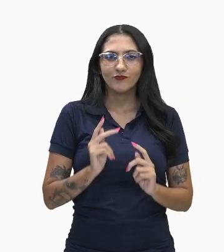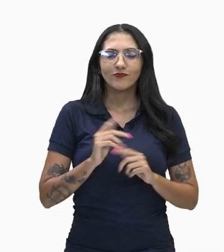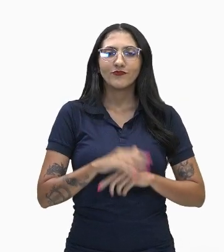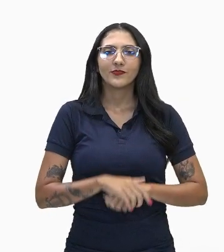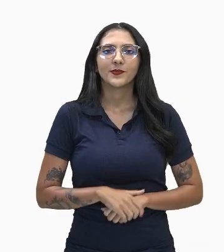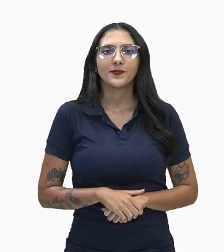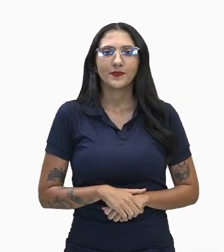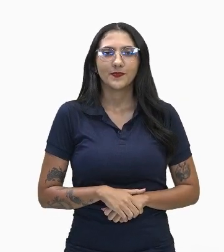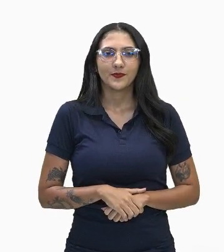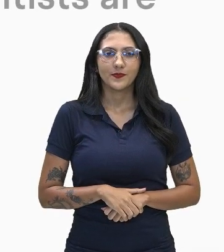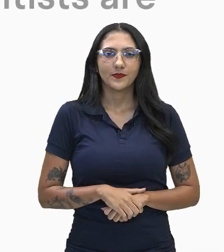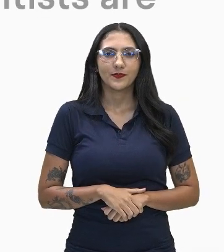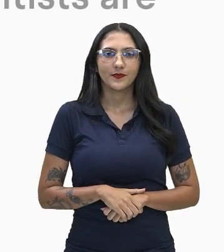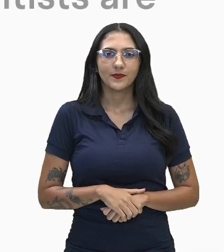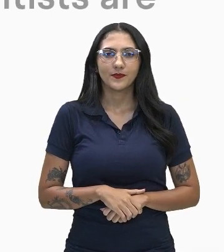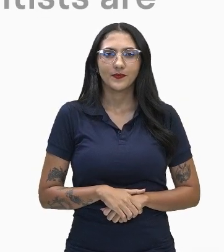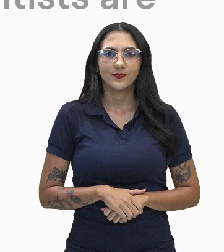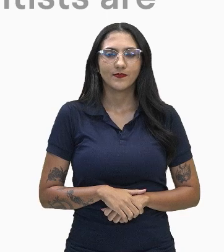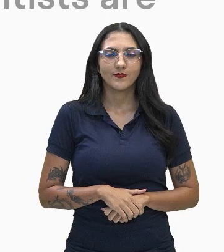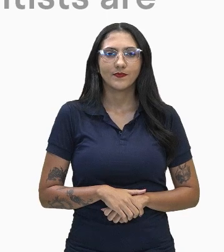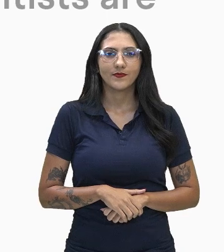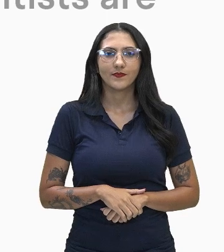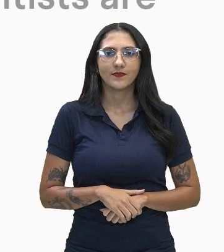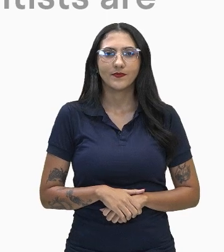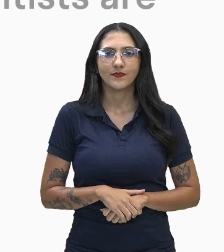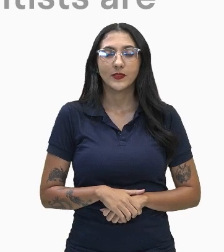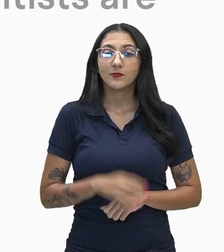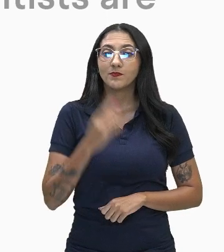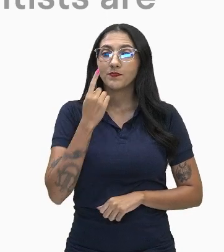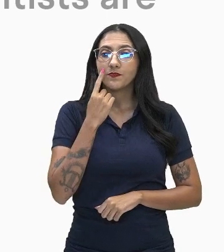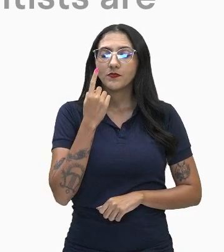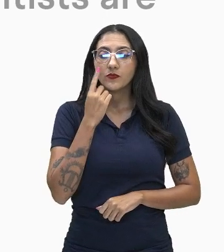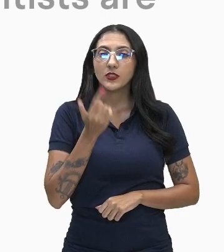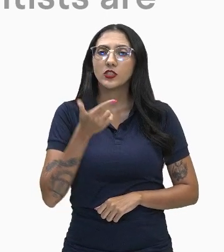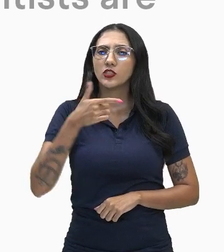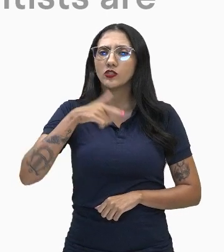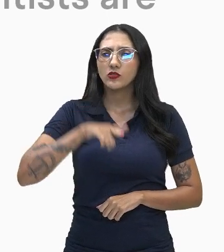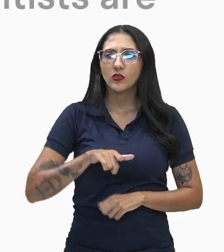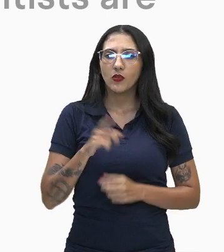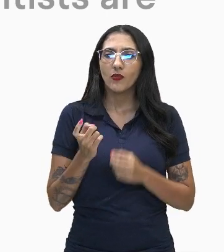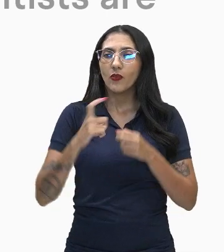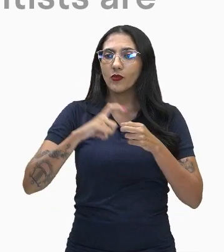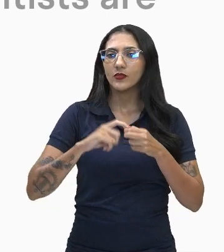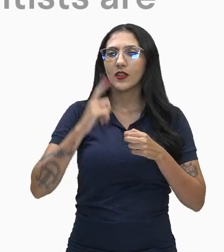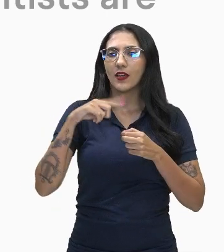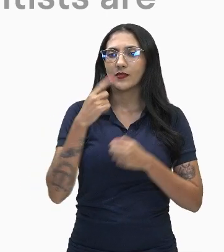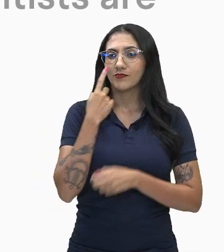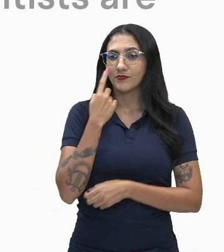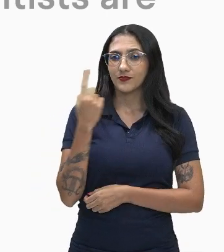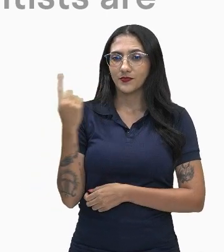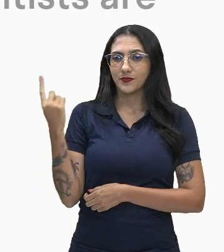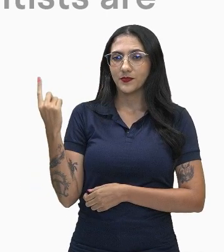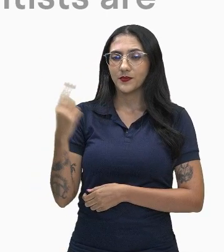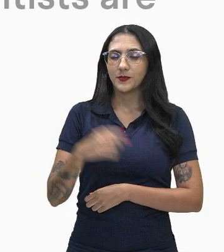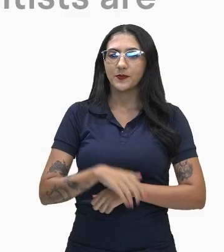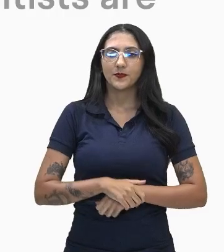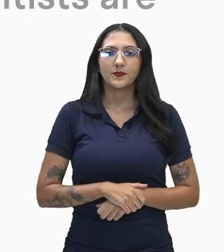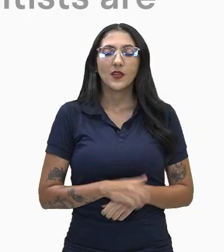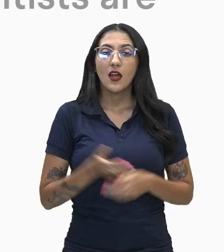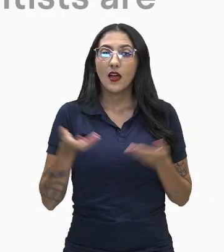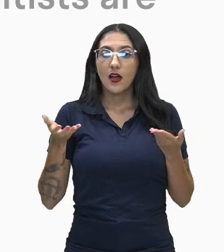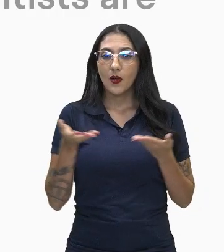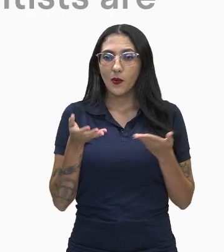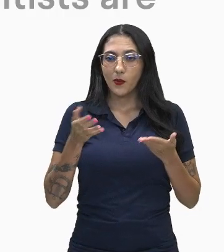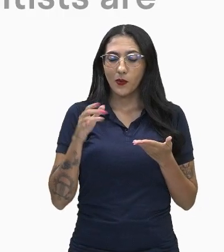o texto dos 7 Animals with Superpowers, ok? E vamos trabalhar